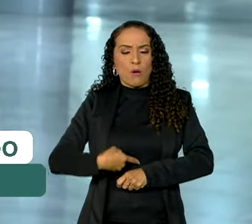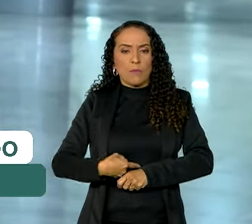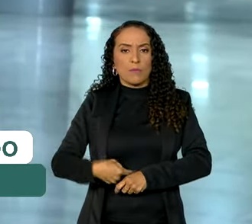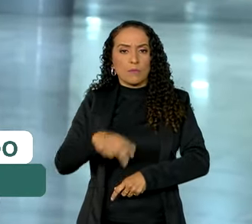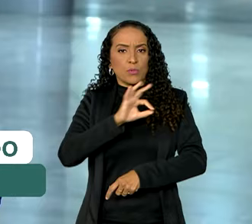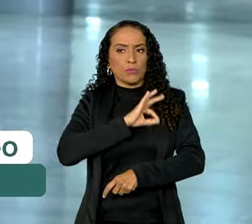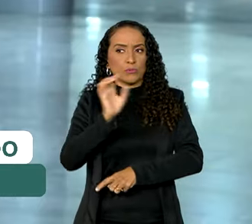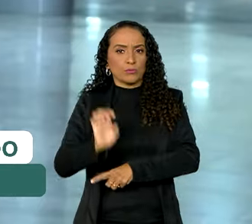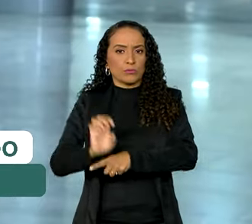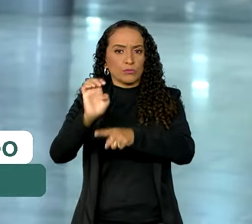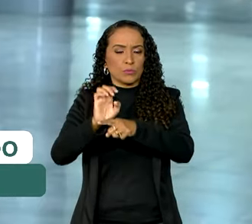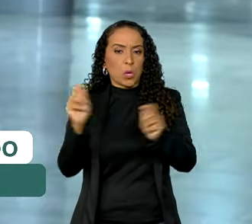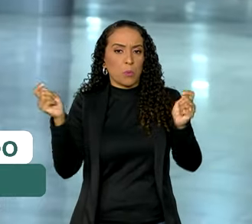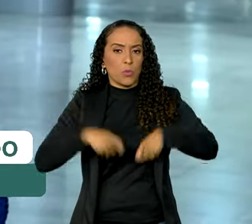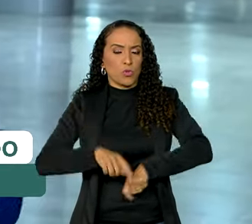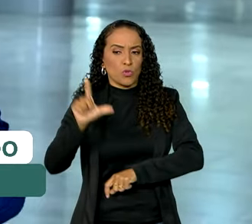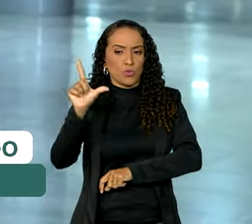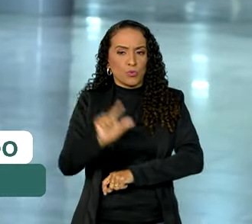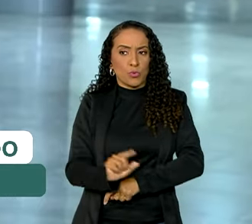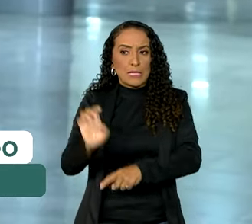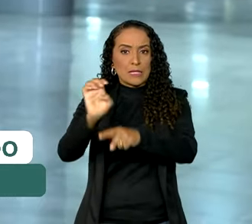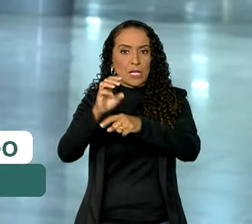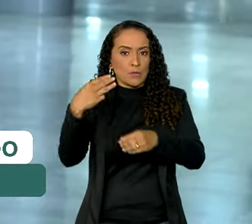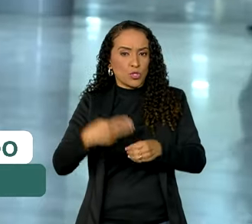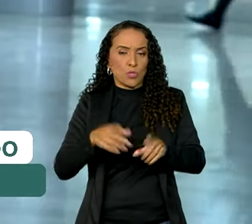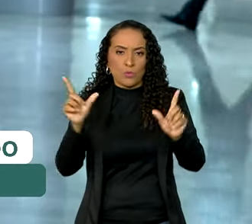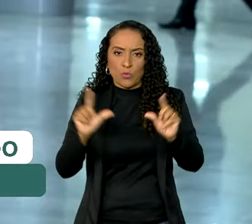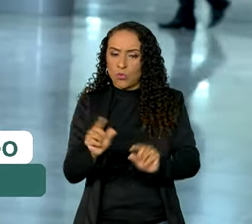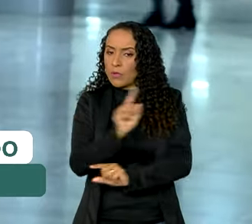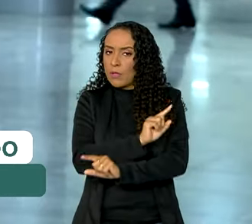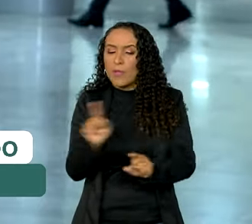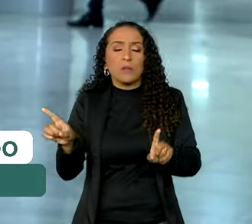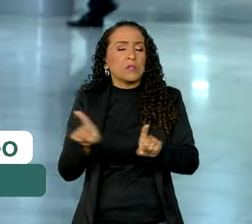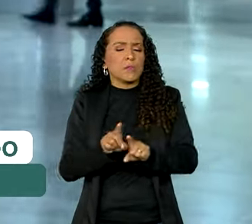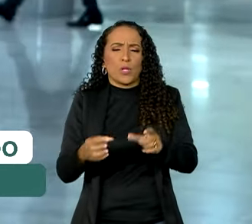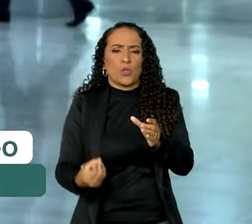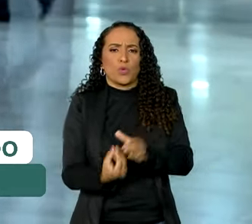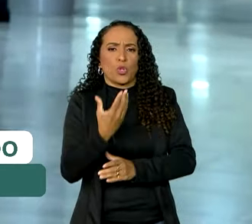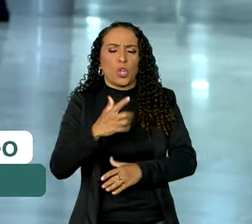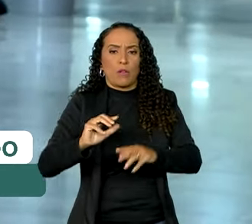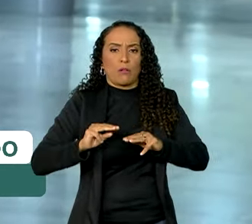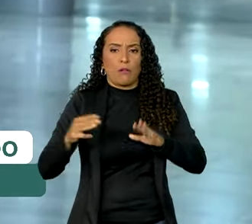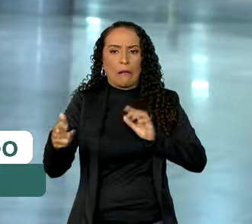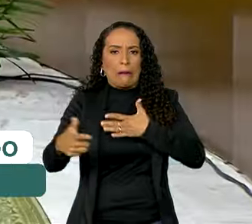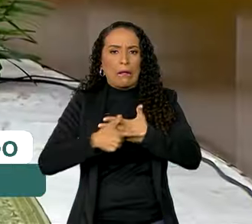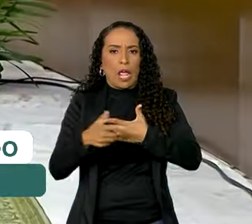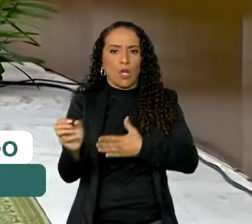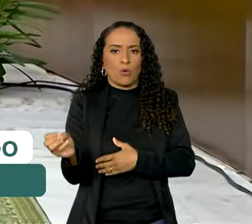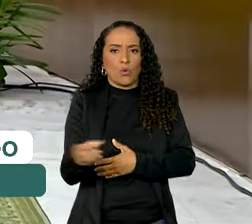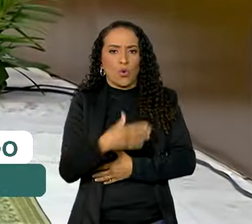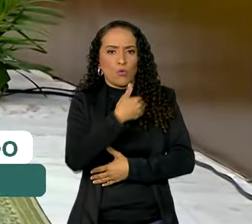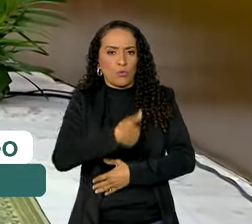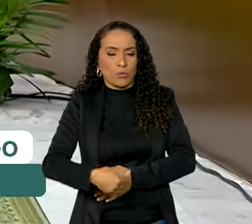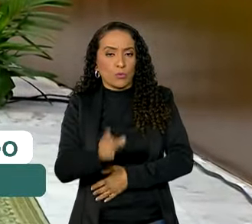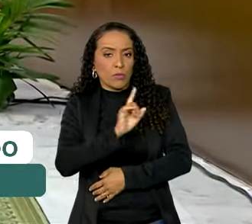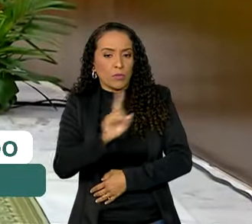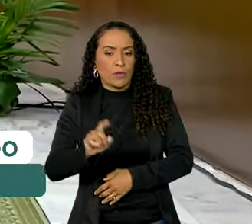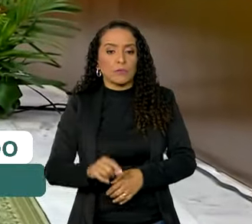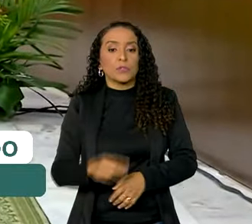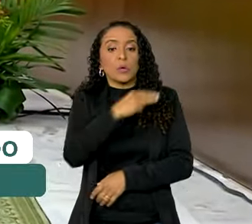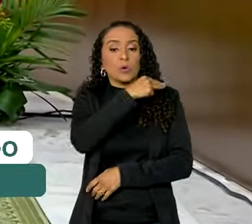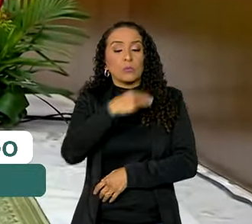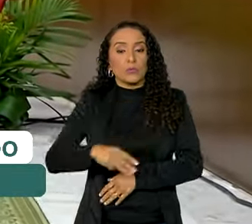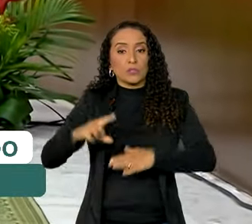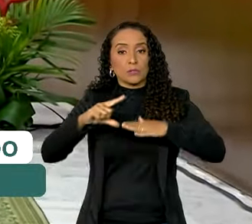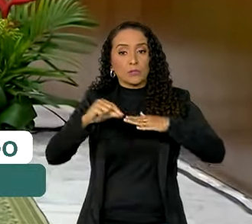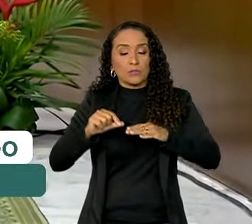não diminui a competência atual de estados e municípios e não cria novos cargos públicos. O ministro da Casa Civil